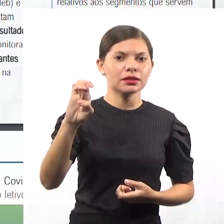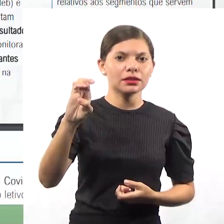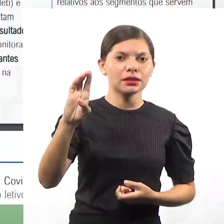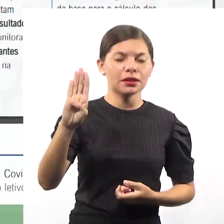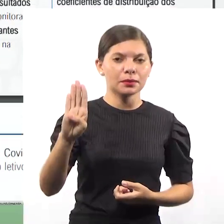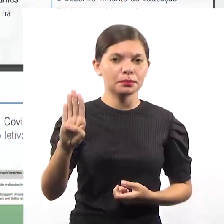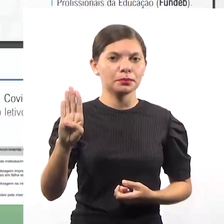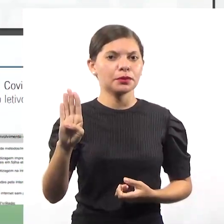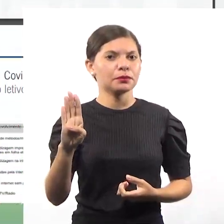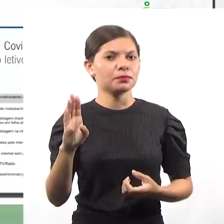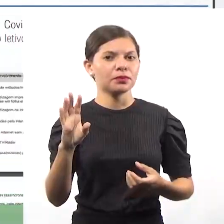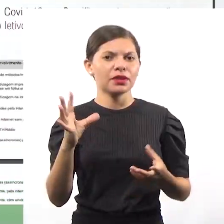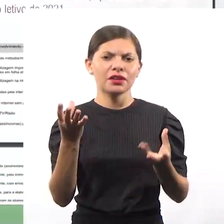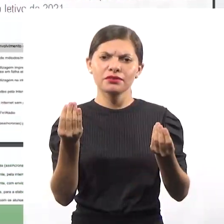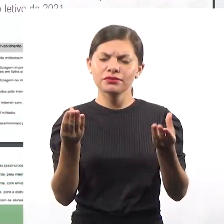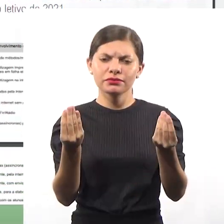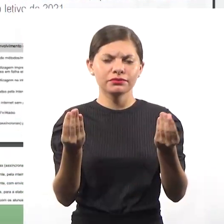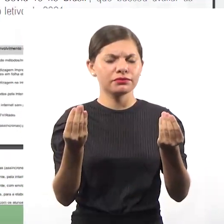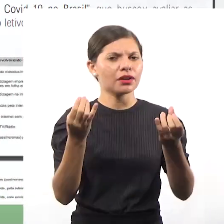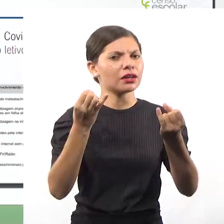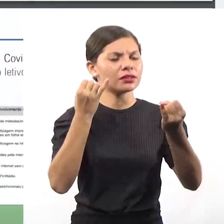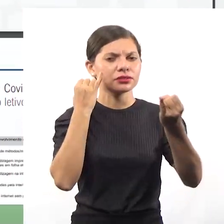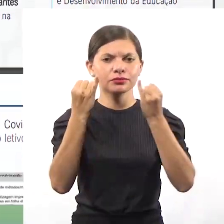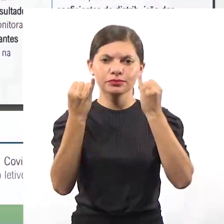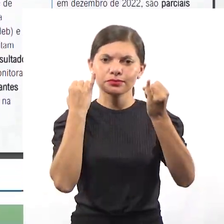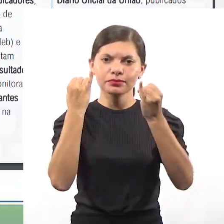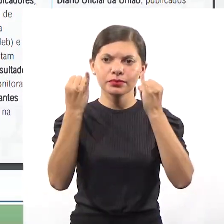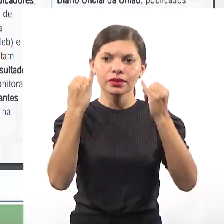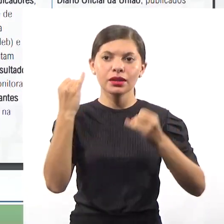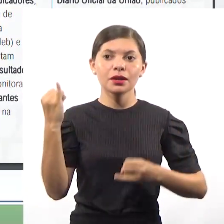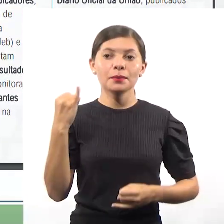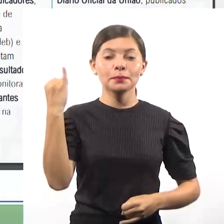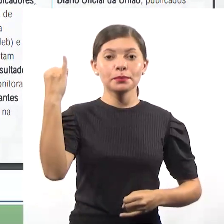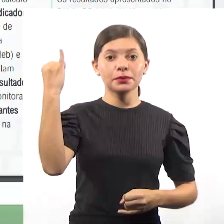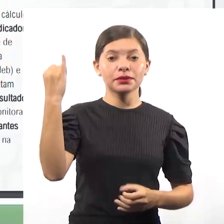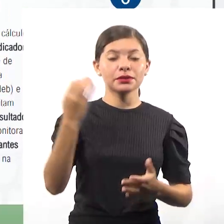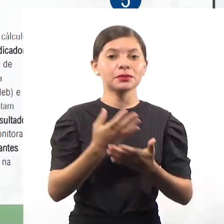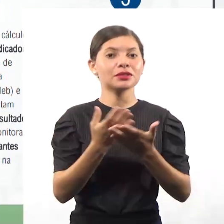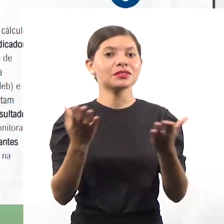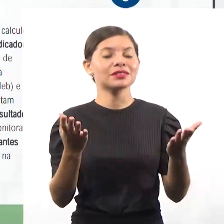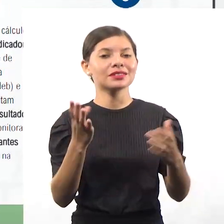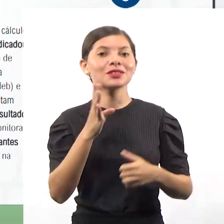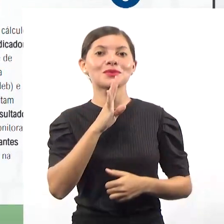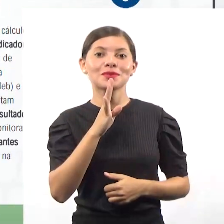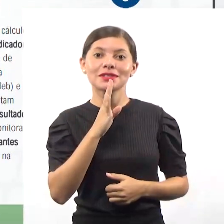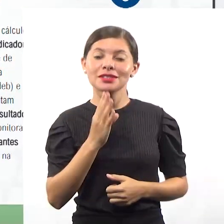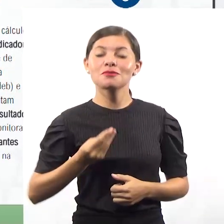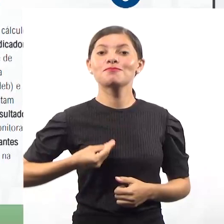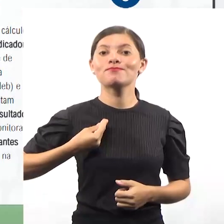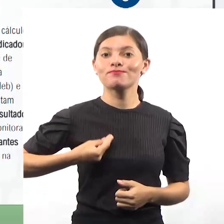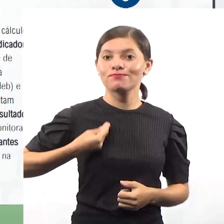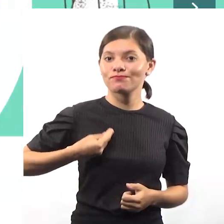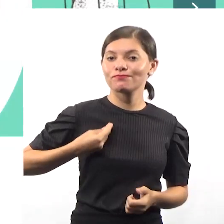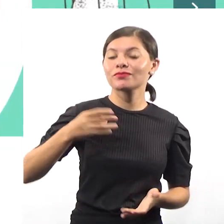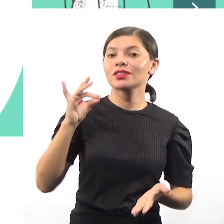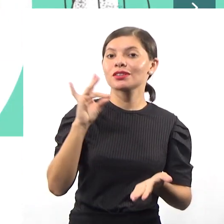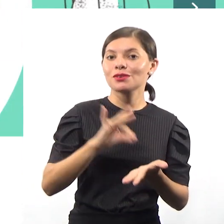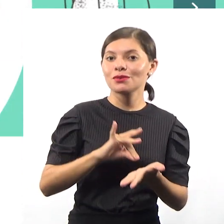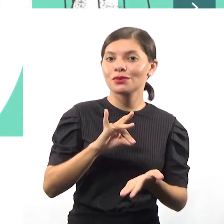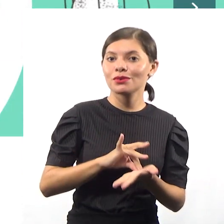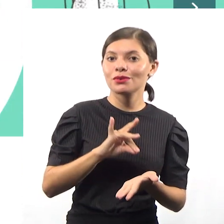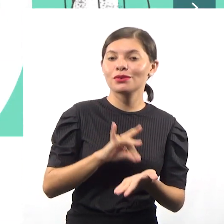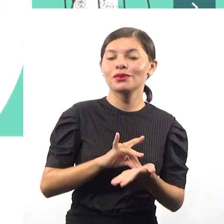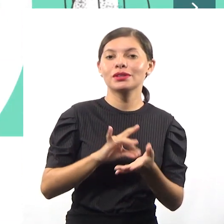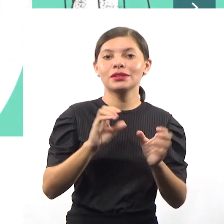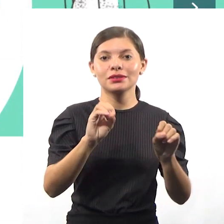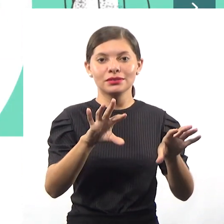aqui e outras informações fundamentais para que você conheça a realidade da